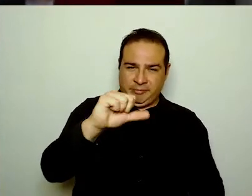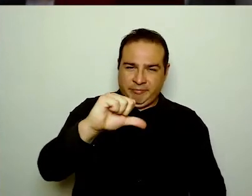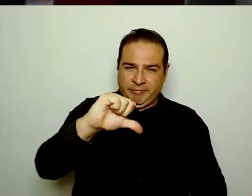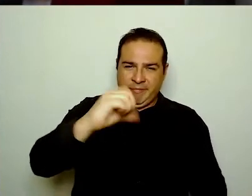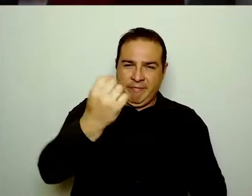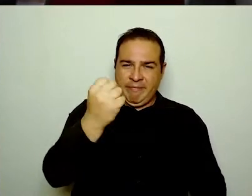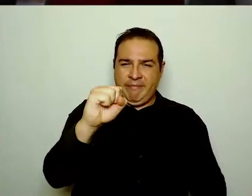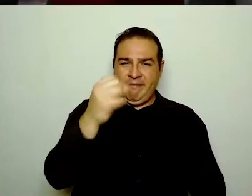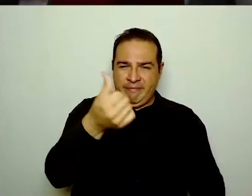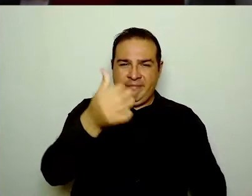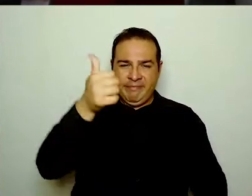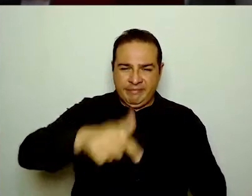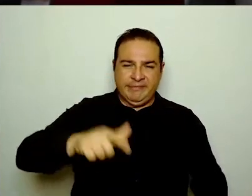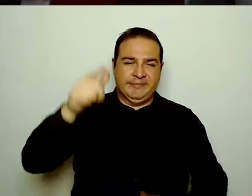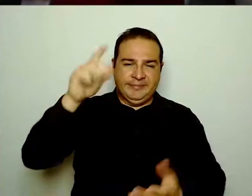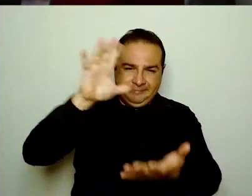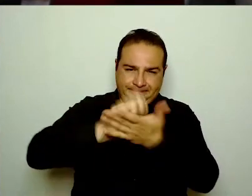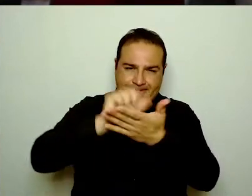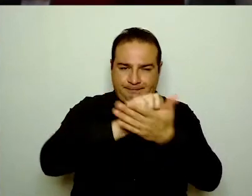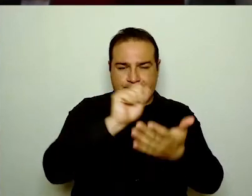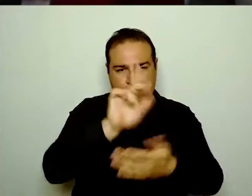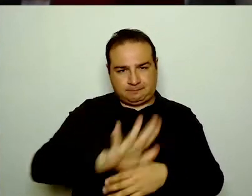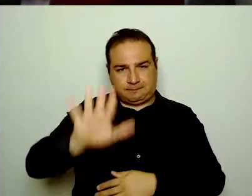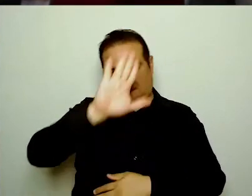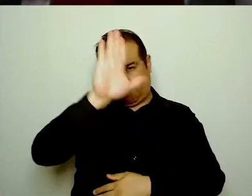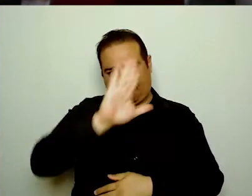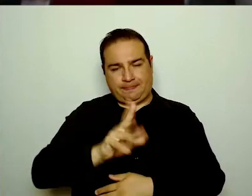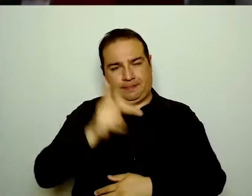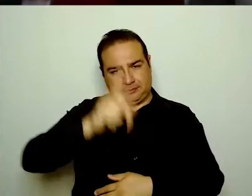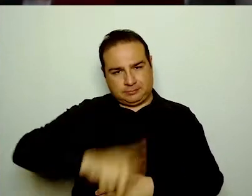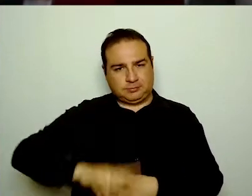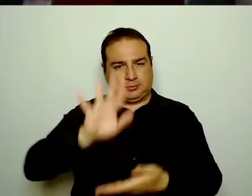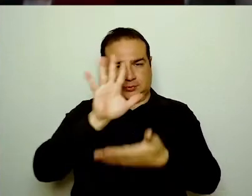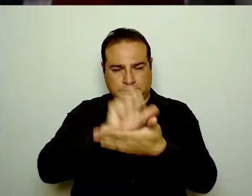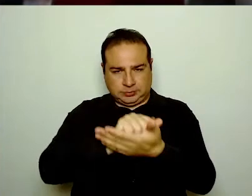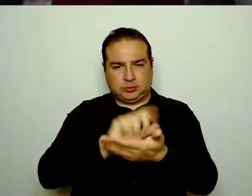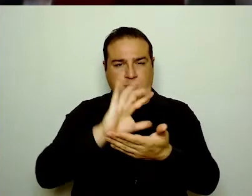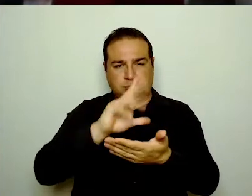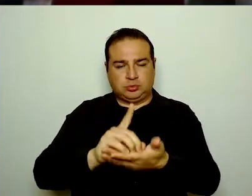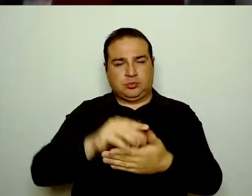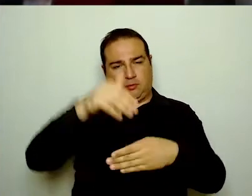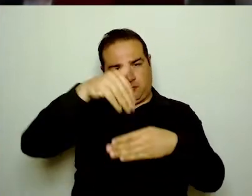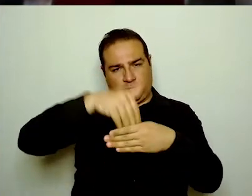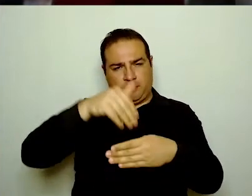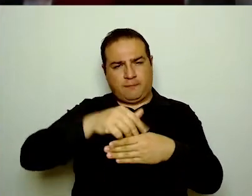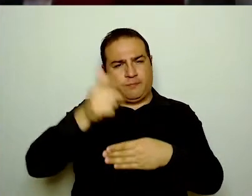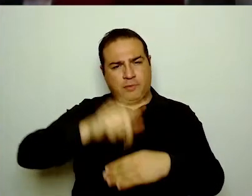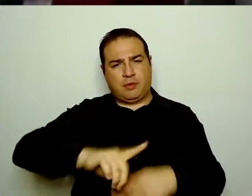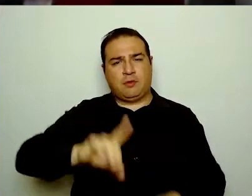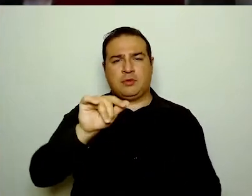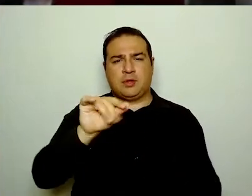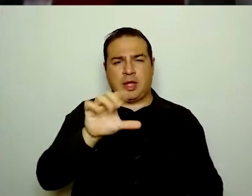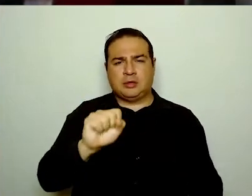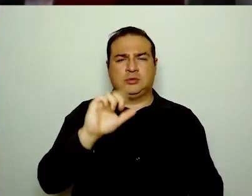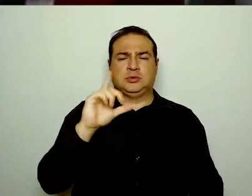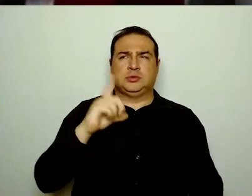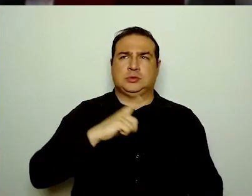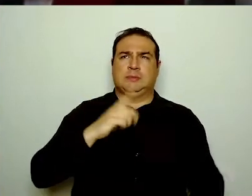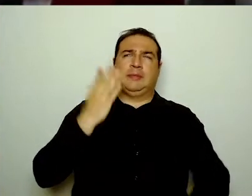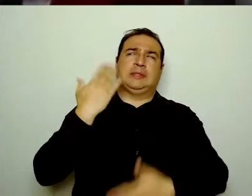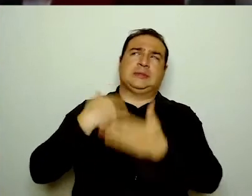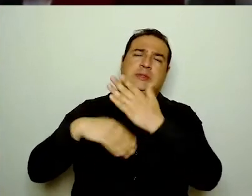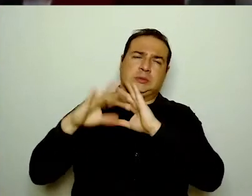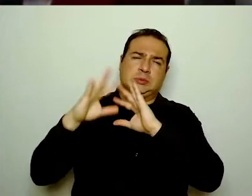1986, como todos sabem, houve um recadastramento eleitoral geral no Brasil. Então, a partir dali, os dados que